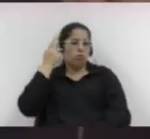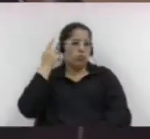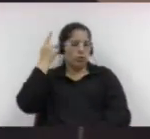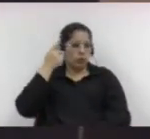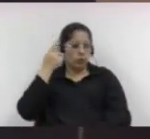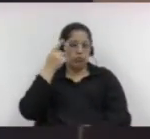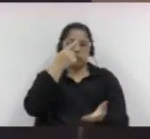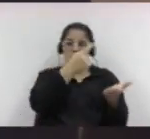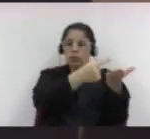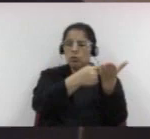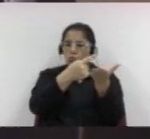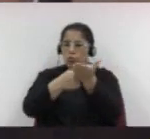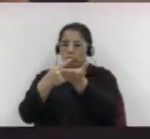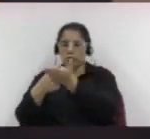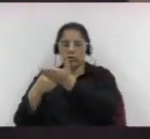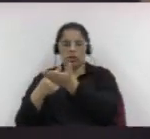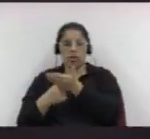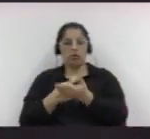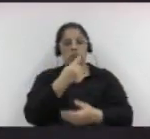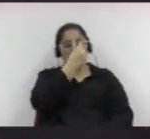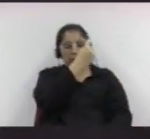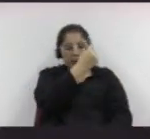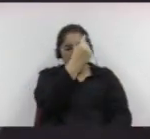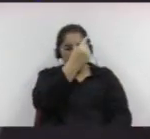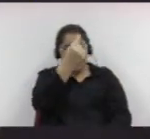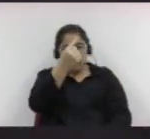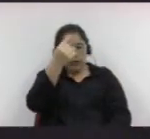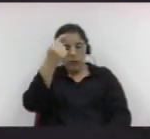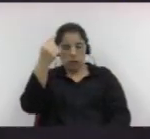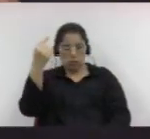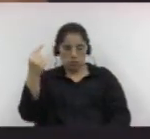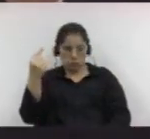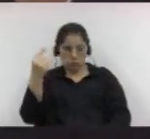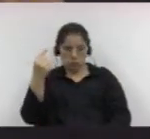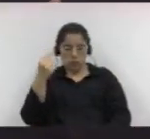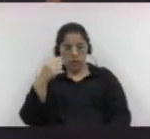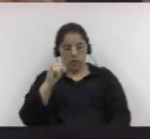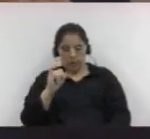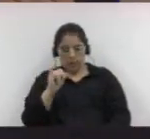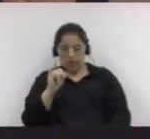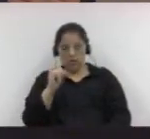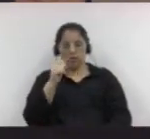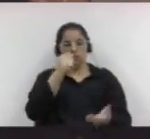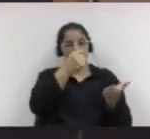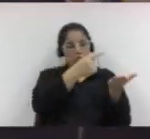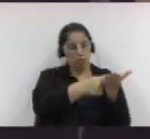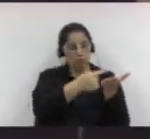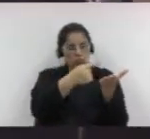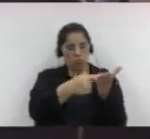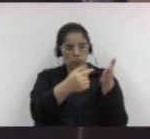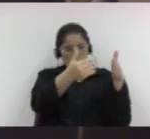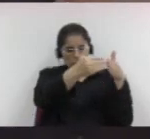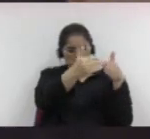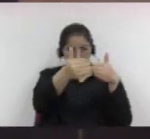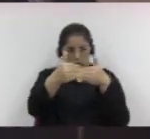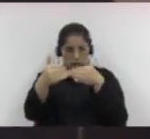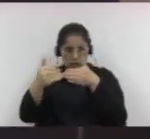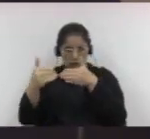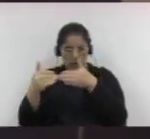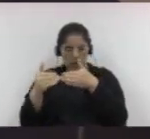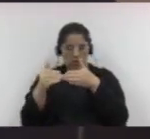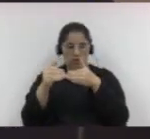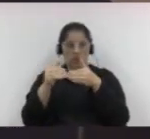os vereadores e, caso haja um entendimento, faremos uma audiência